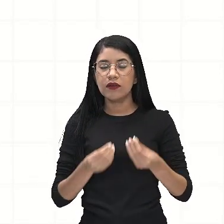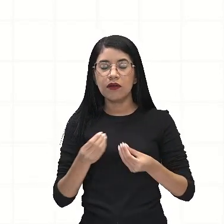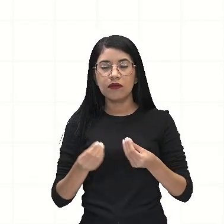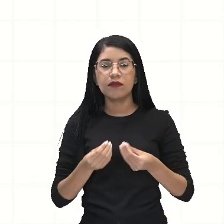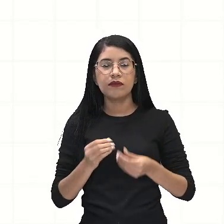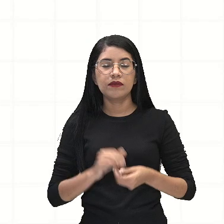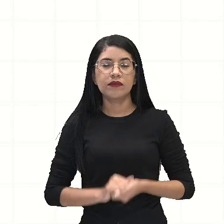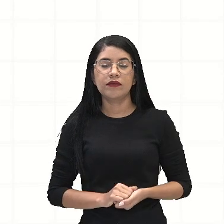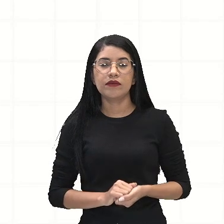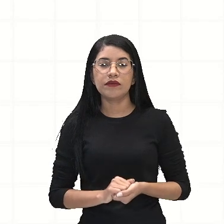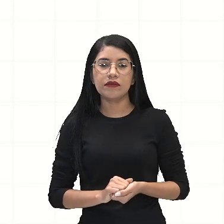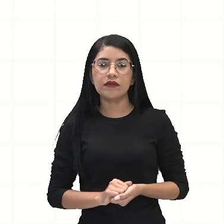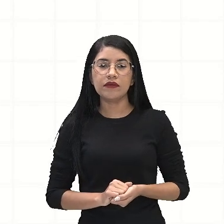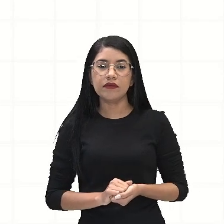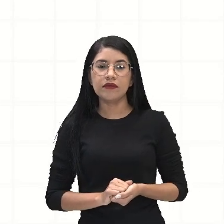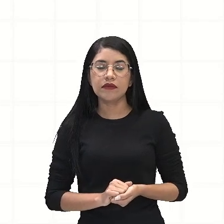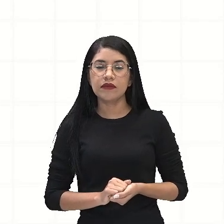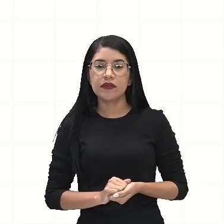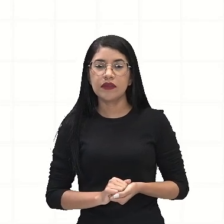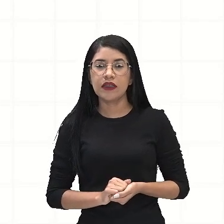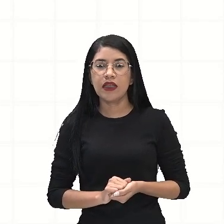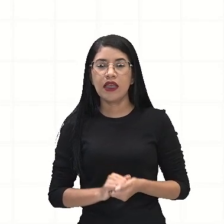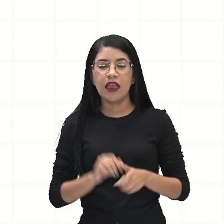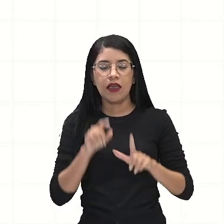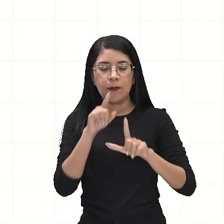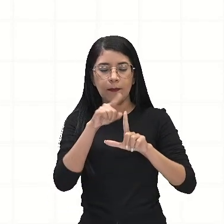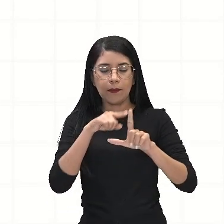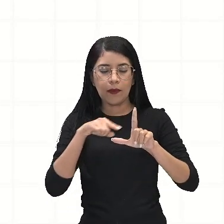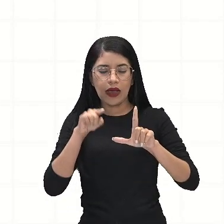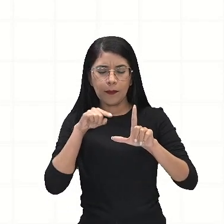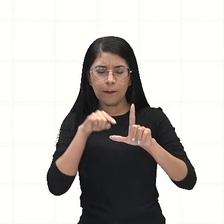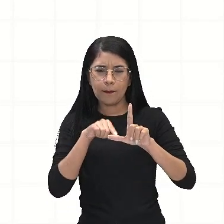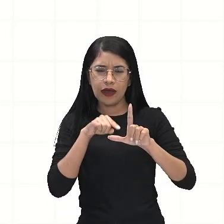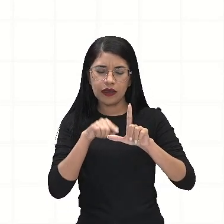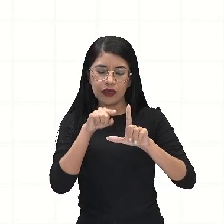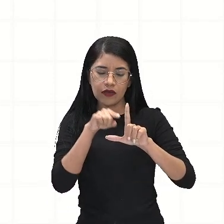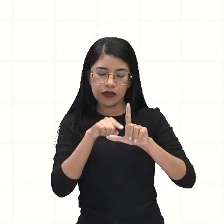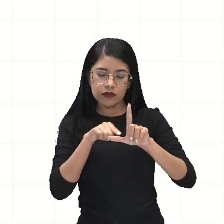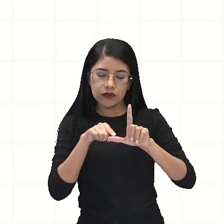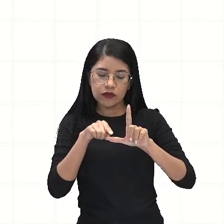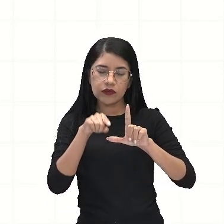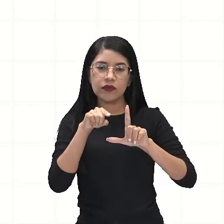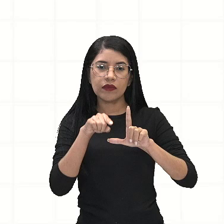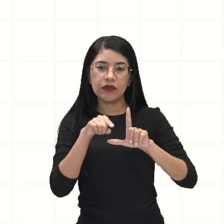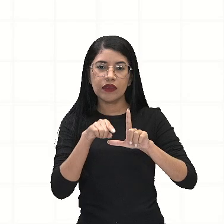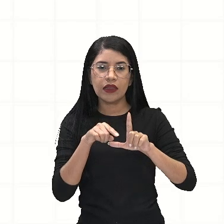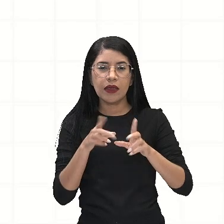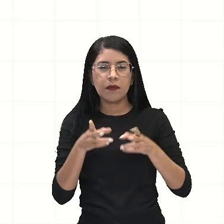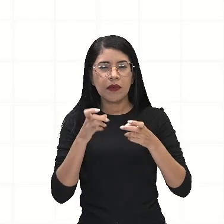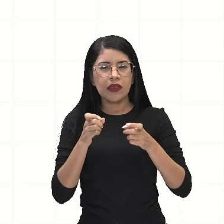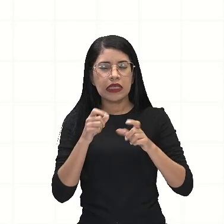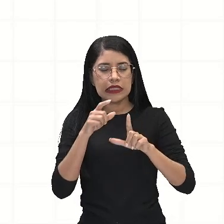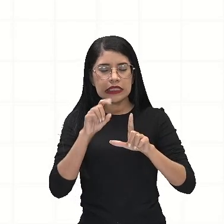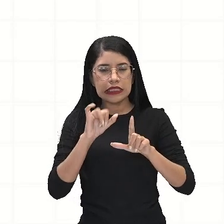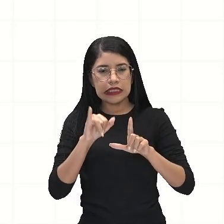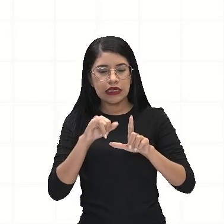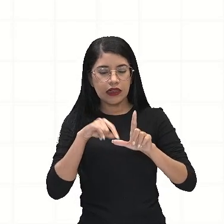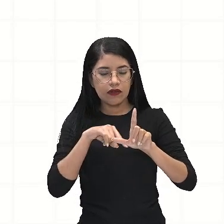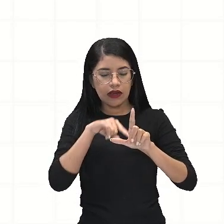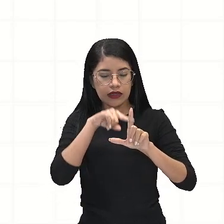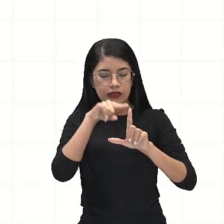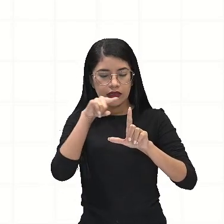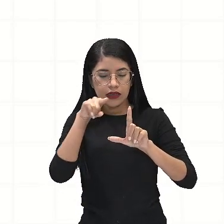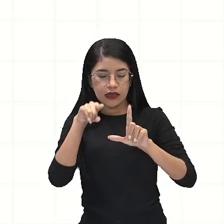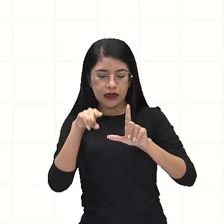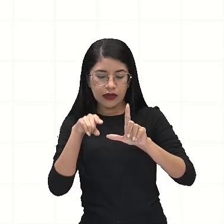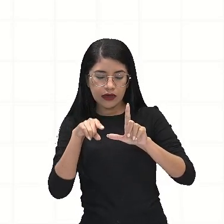é exatamente aonde a parábola vai fazer a curva. Observe que a parábola, quando a concavidade dela é voltada para baixo, ela vem descendo, vem